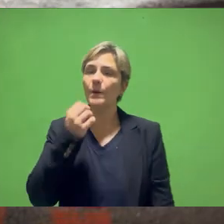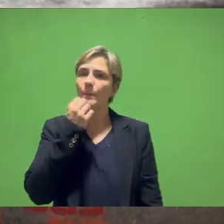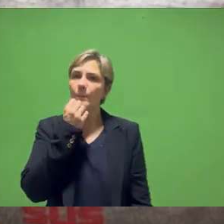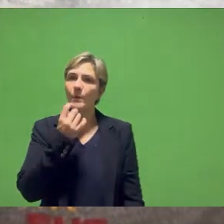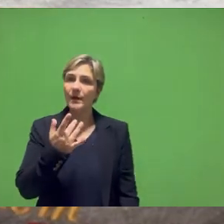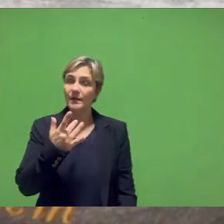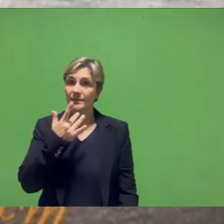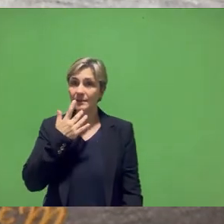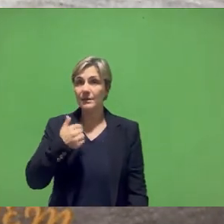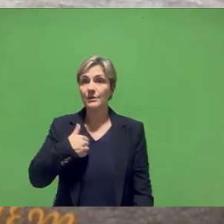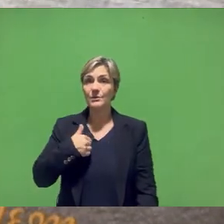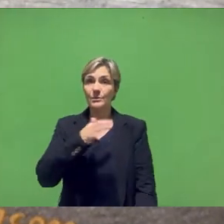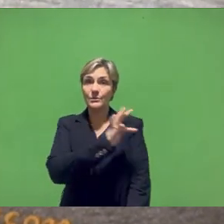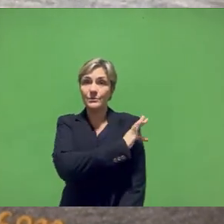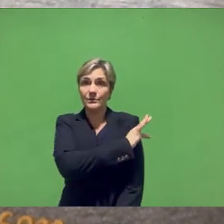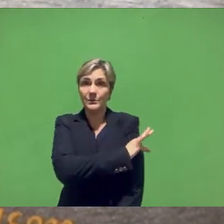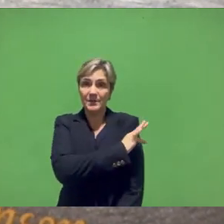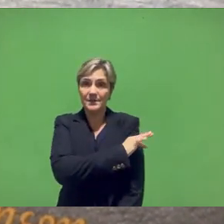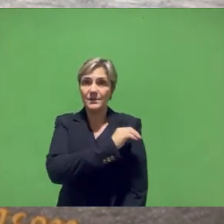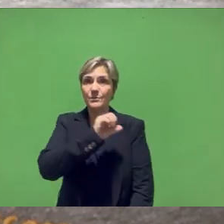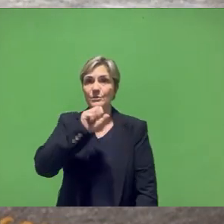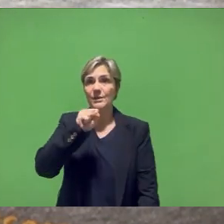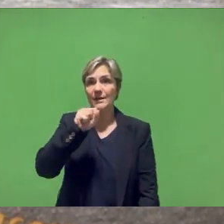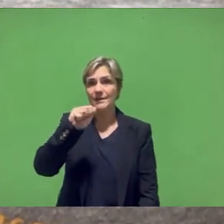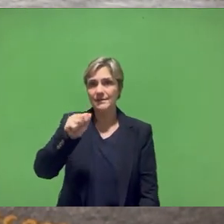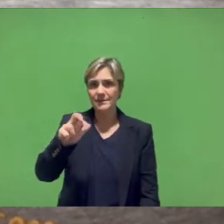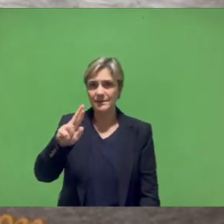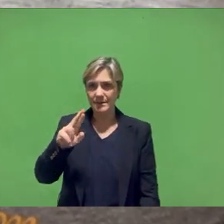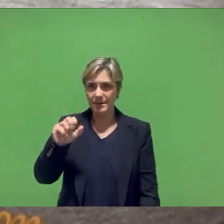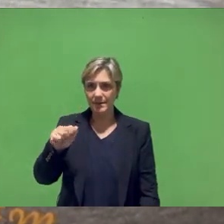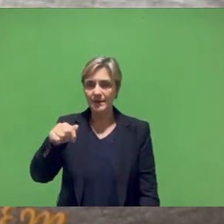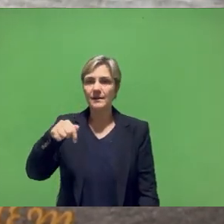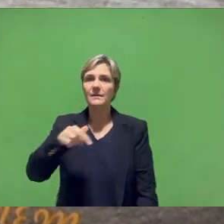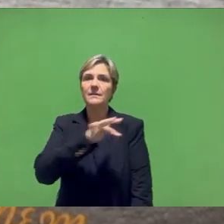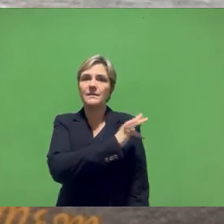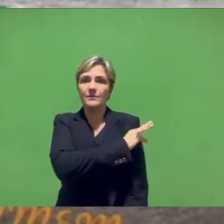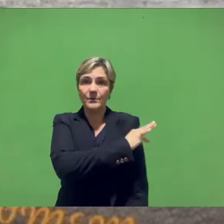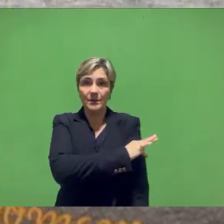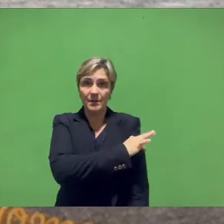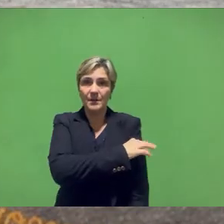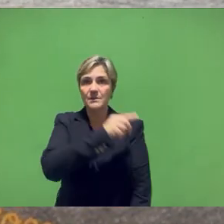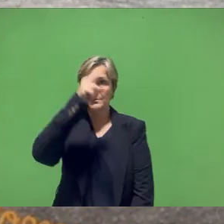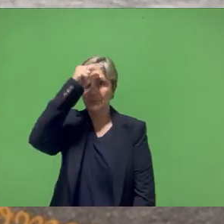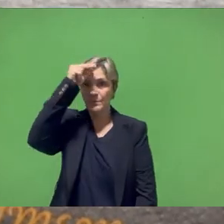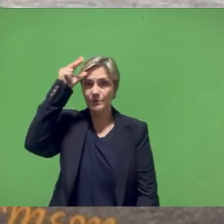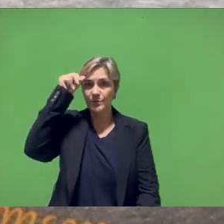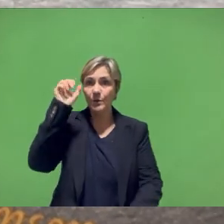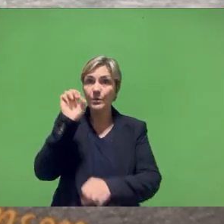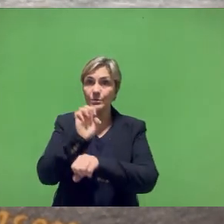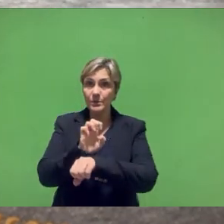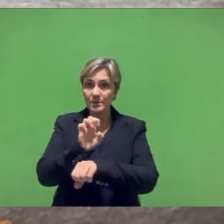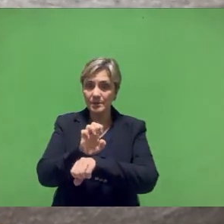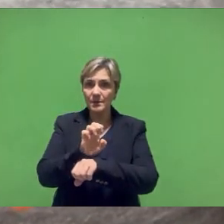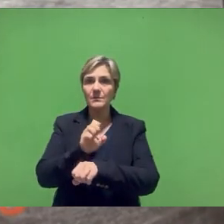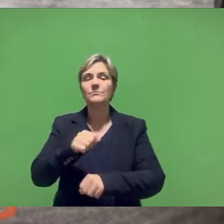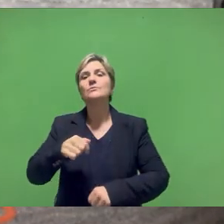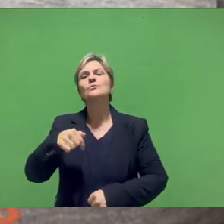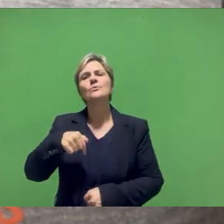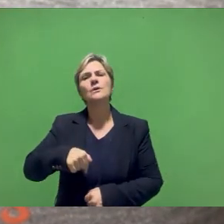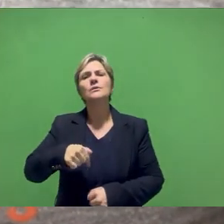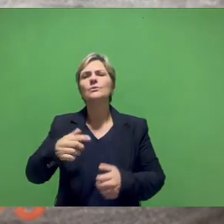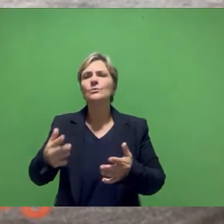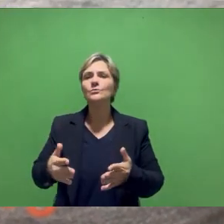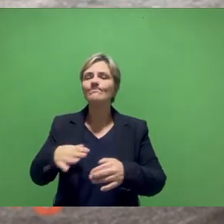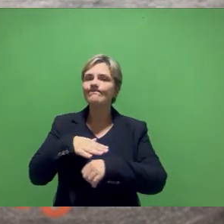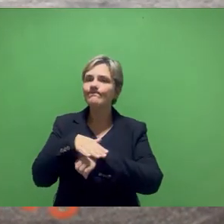Boa tarde, eu sou a farmacêutica Sara, farmacêutica aqui da Farmácia Municipal de Esteio. E eu tô aqui hoje para a